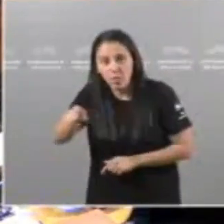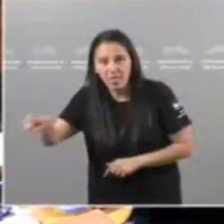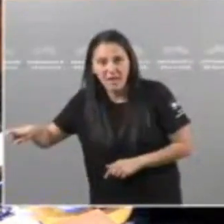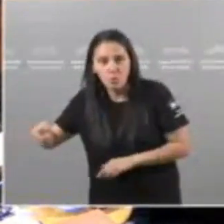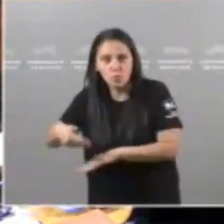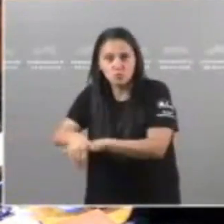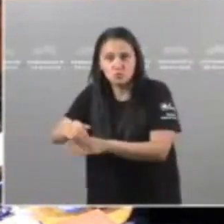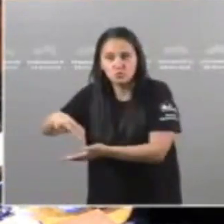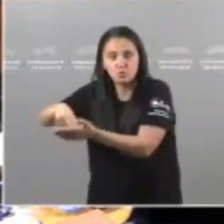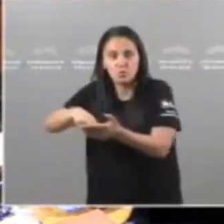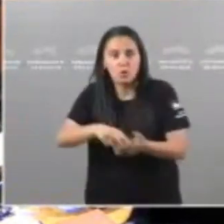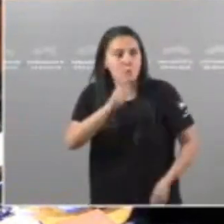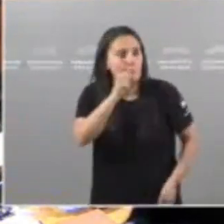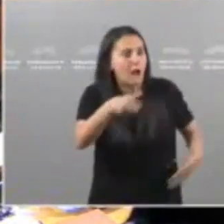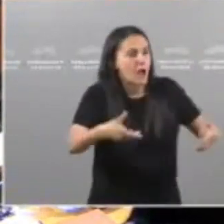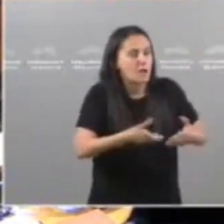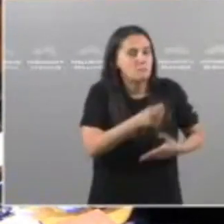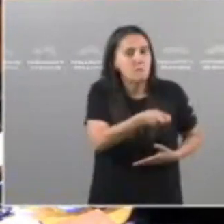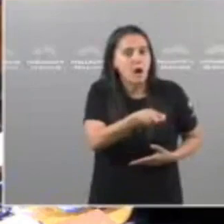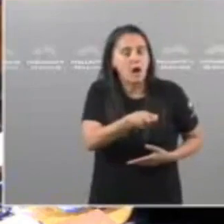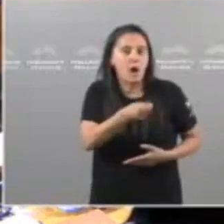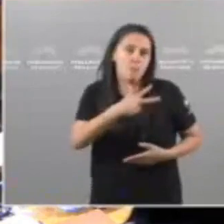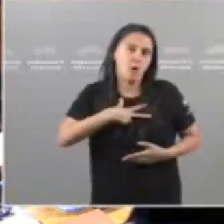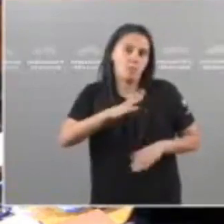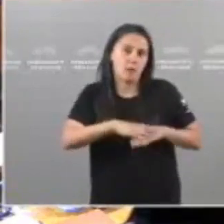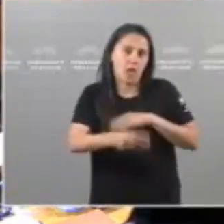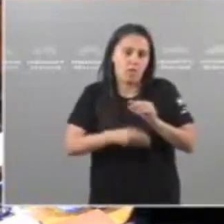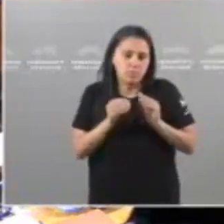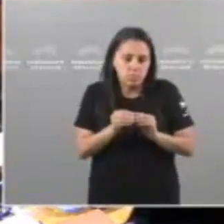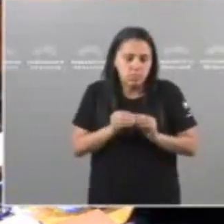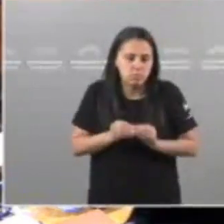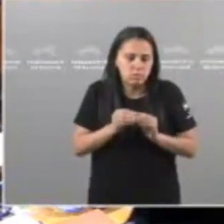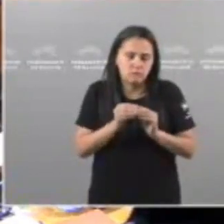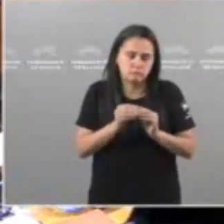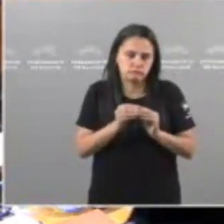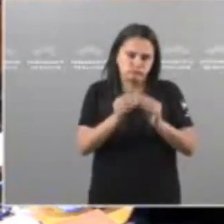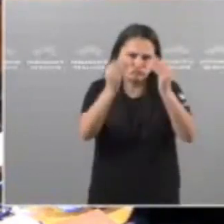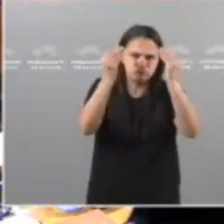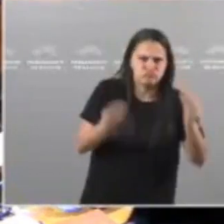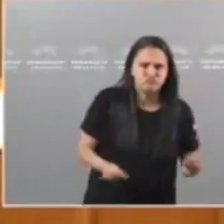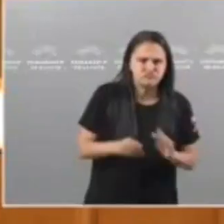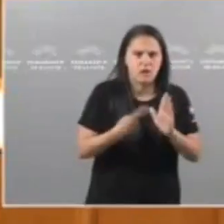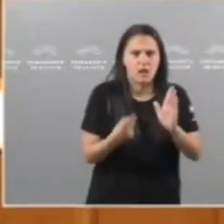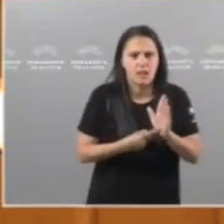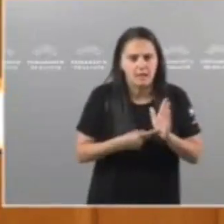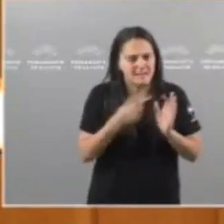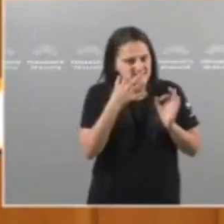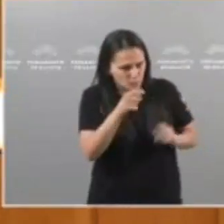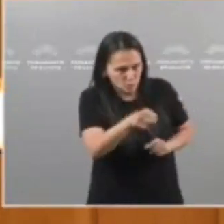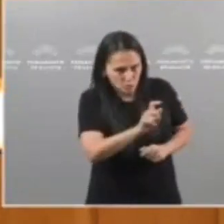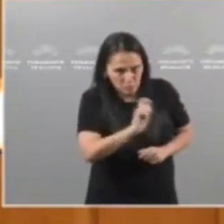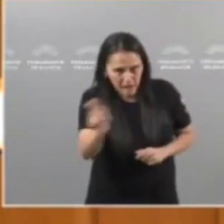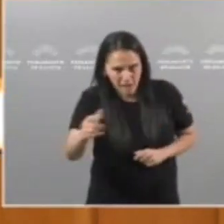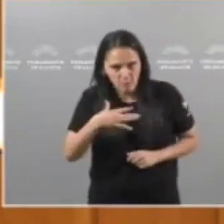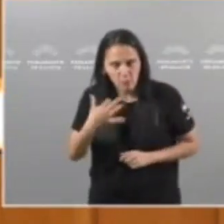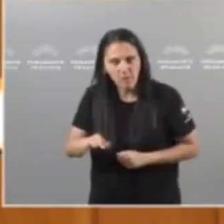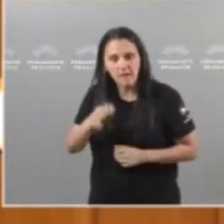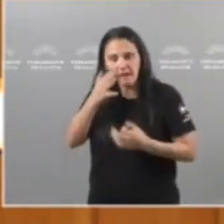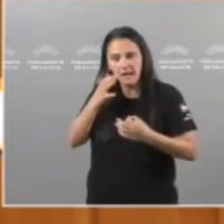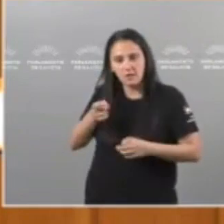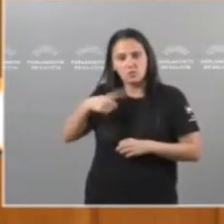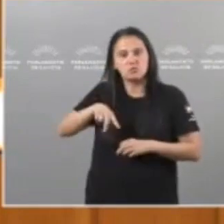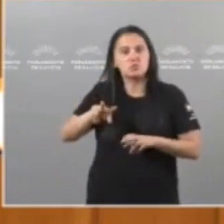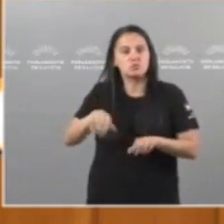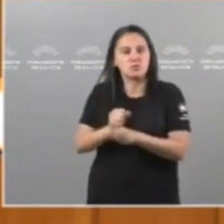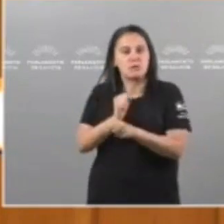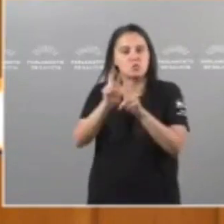non lle podemos pagar a un super equipo de letrados para que nos faga unha super lei, seguramente vostedes sí, e ademais é que non é o noso